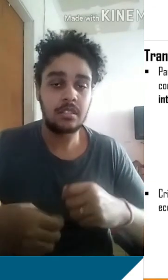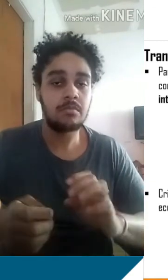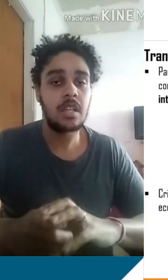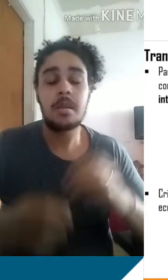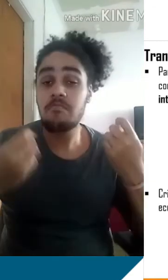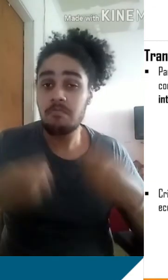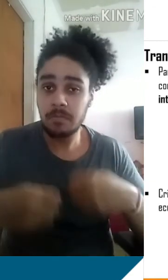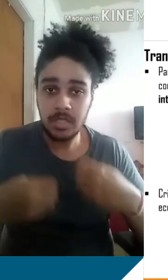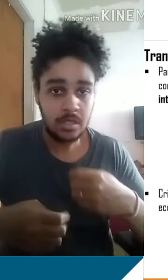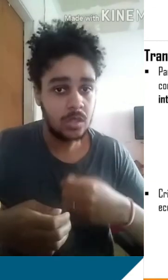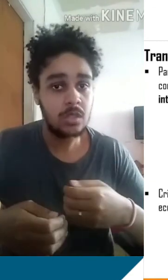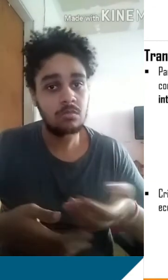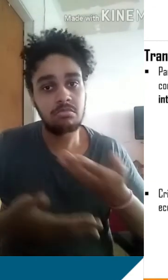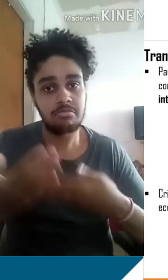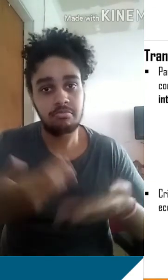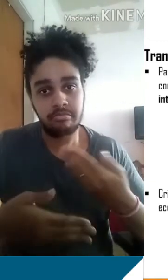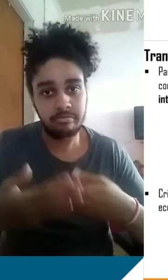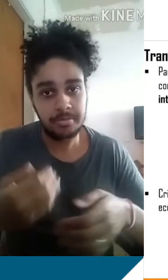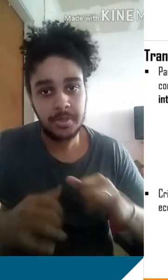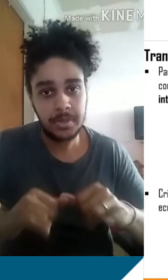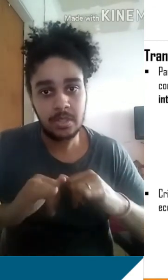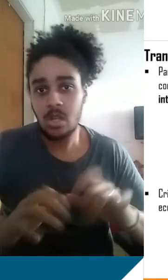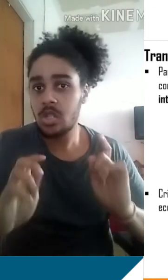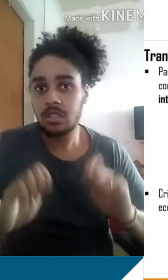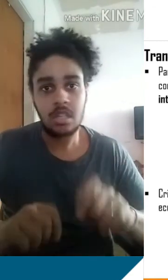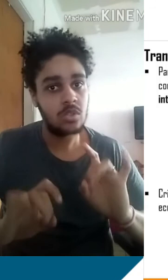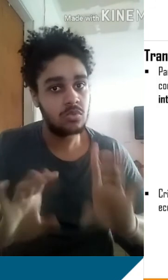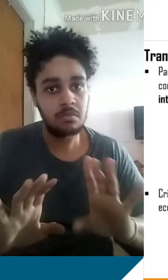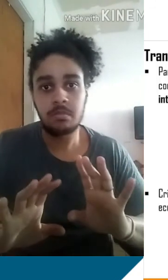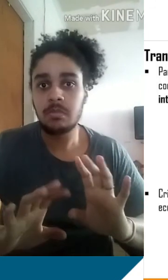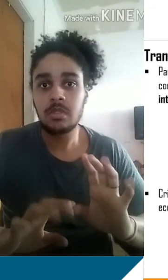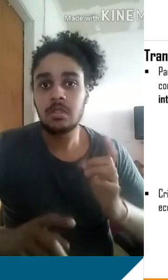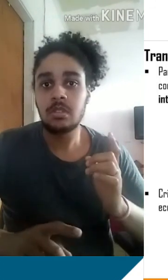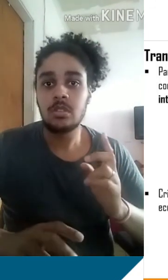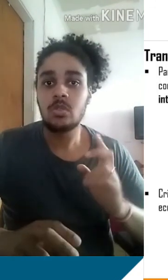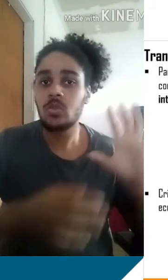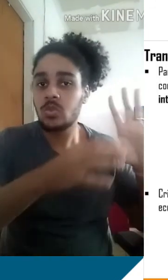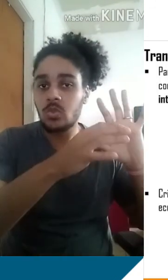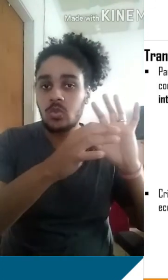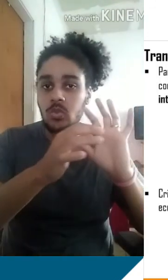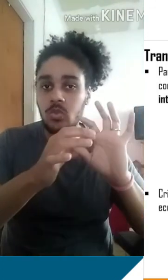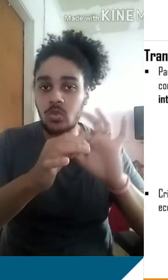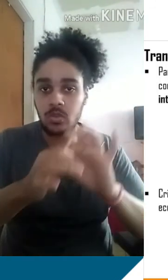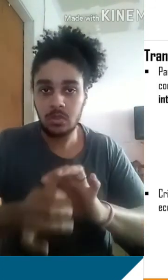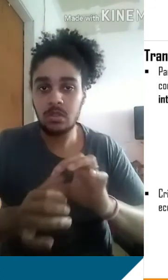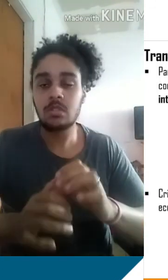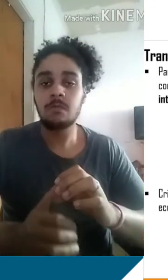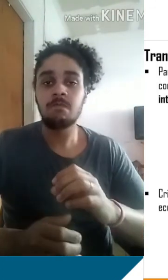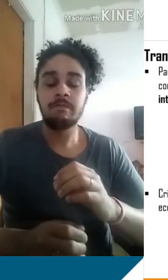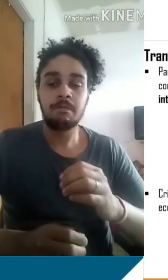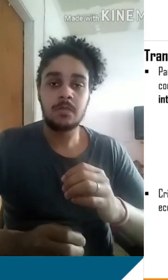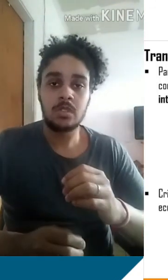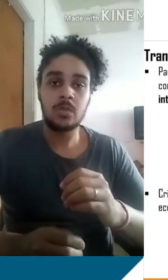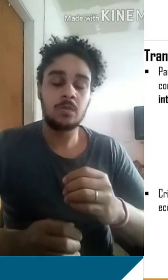dão no contexto de intermodalidade, de integração ferroviária, portuária, aeroviária, né, que facilita